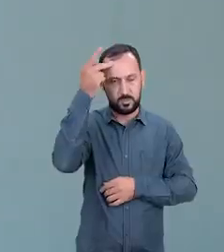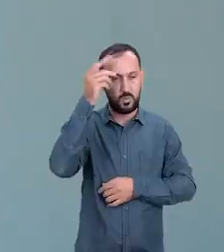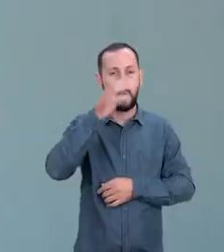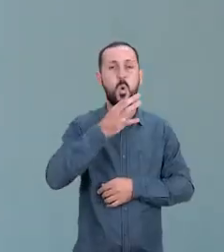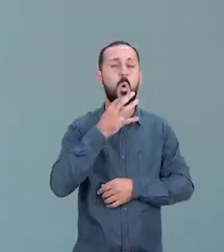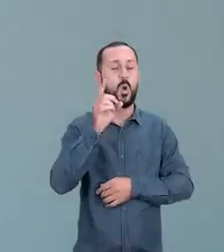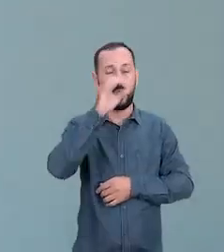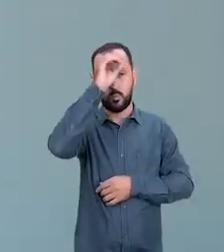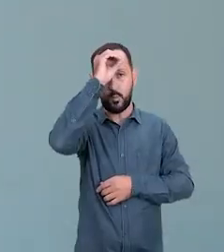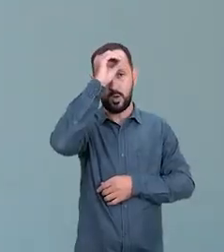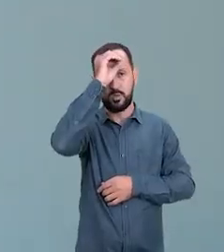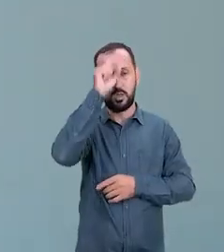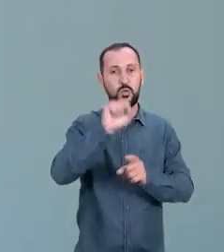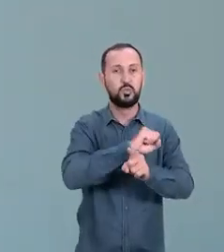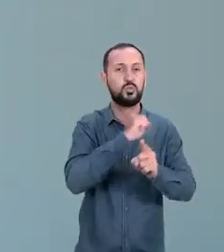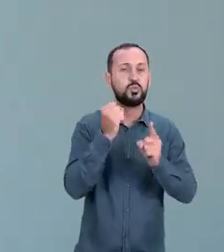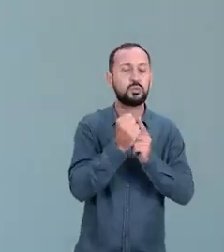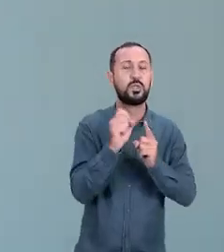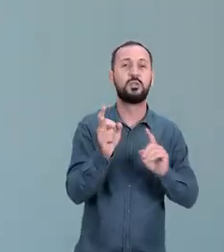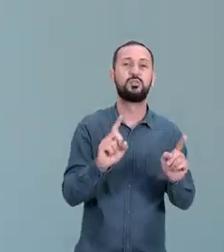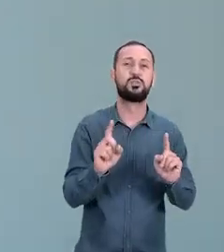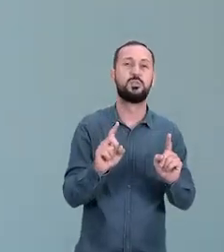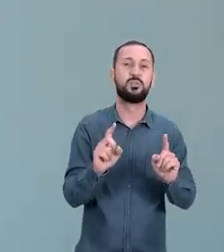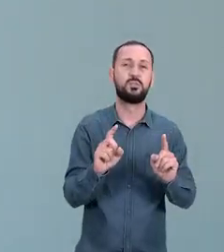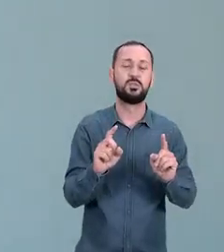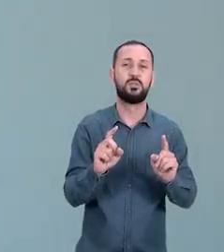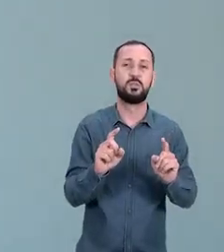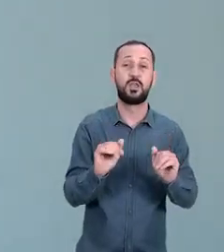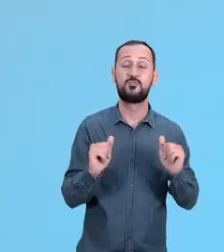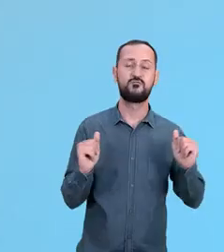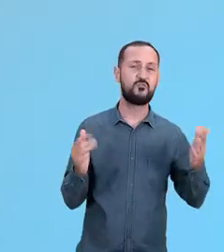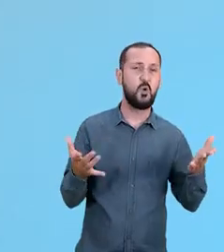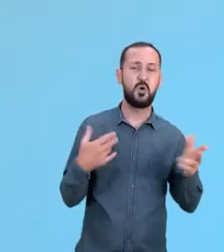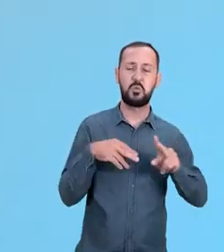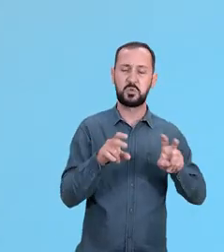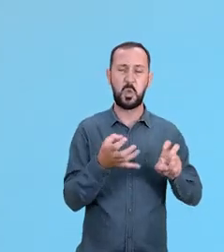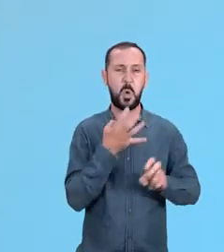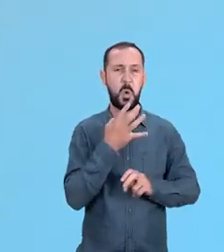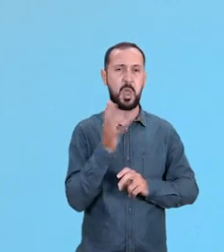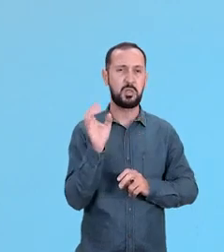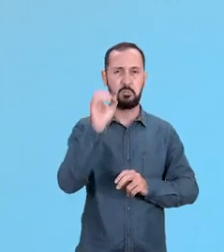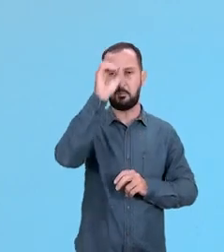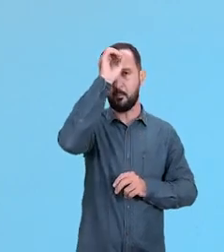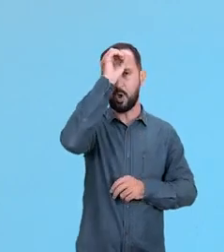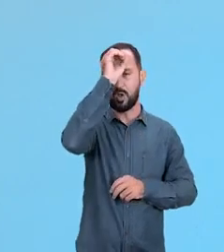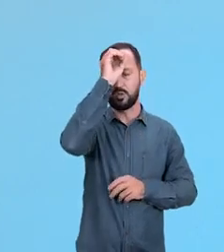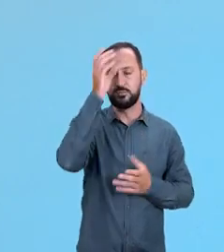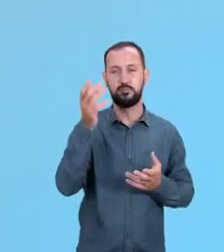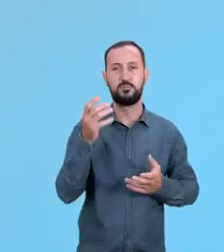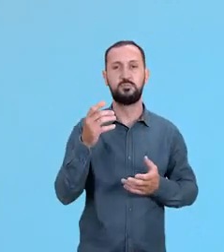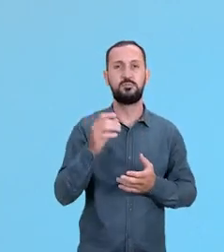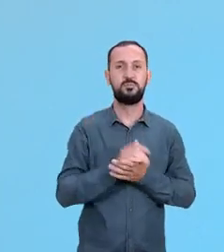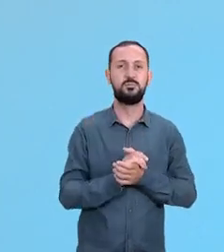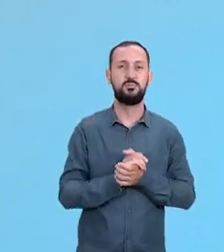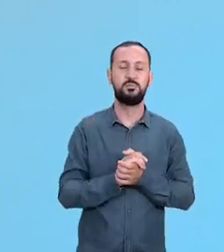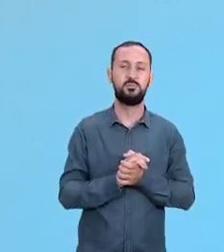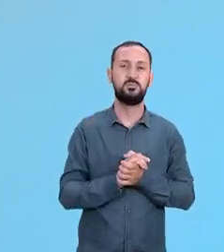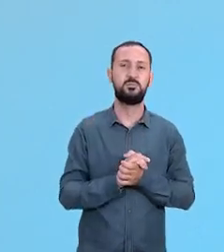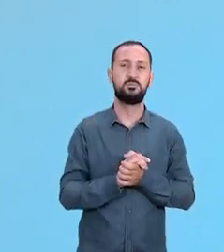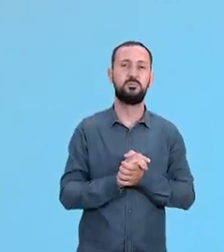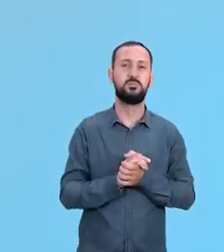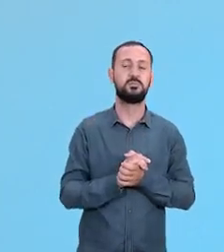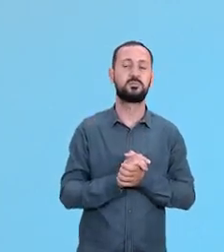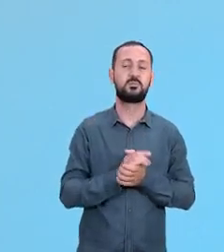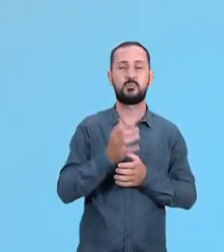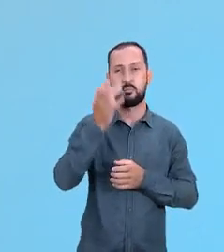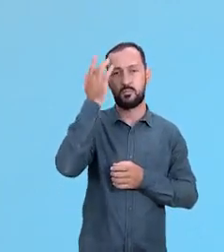a sociedade que não é dessa área, que não detém esse